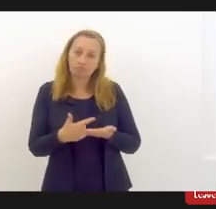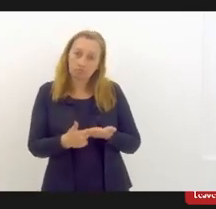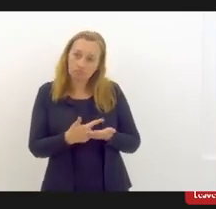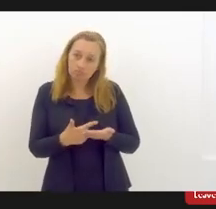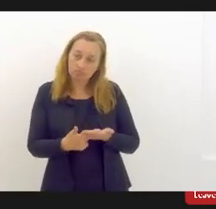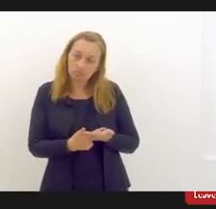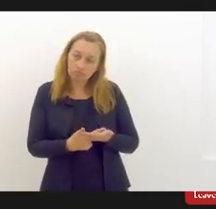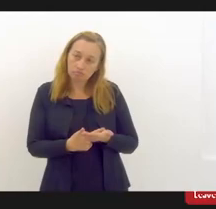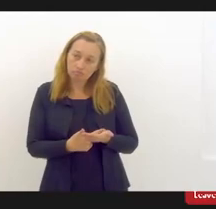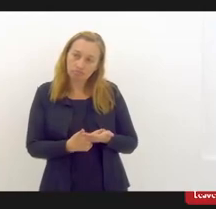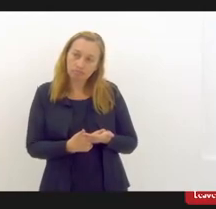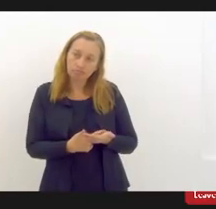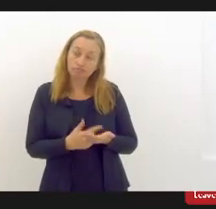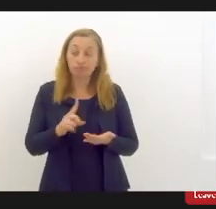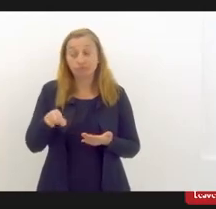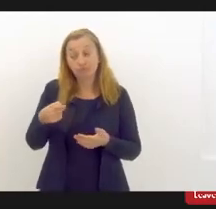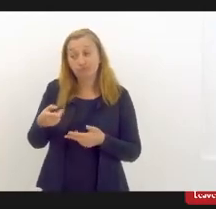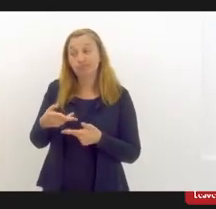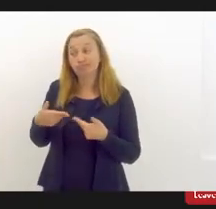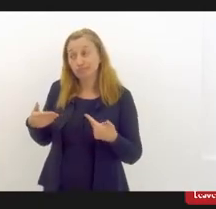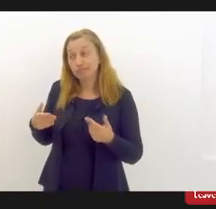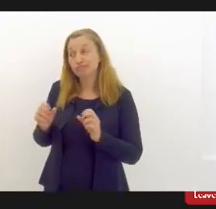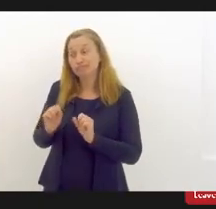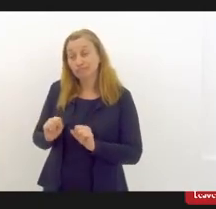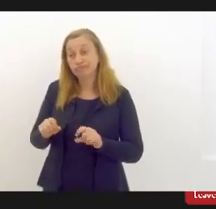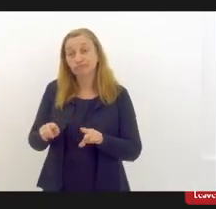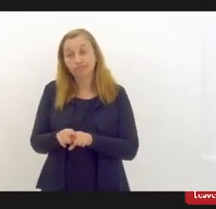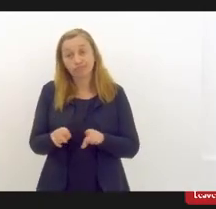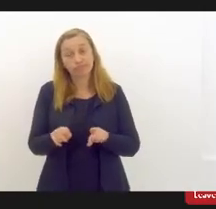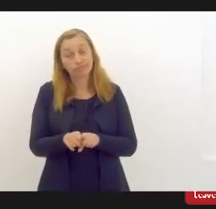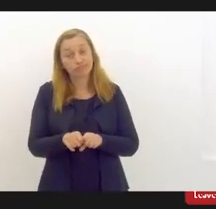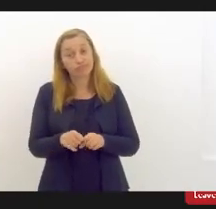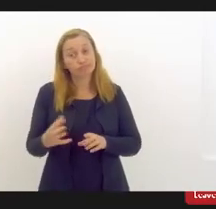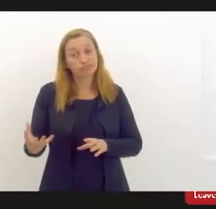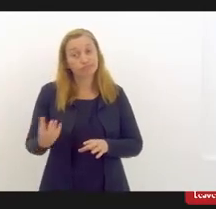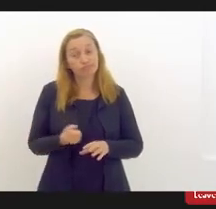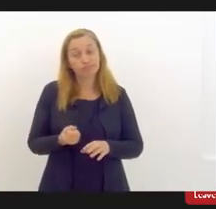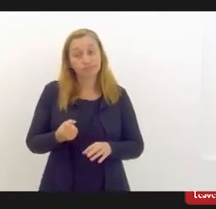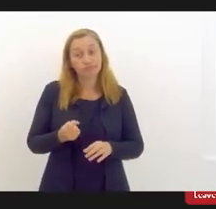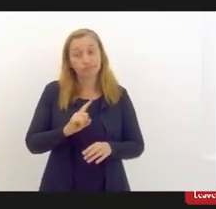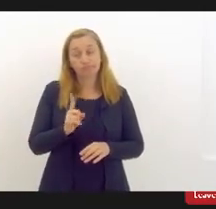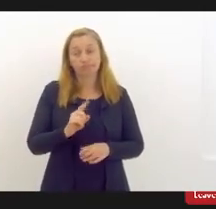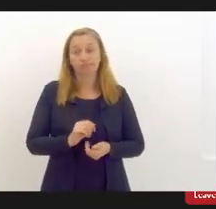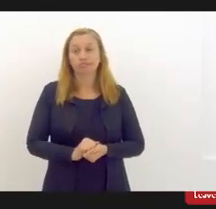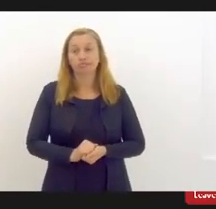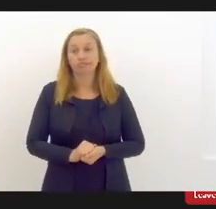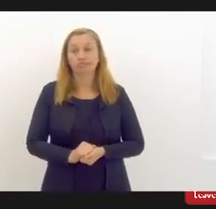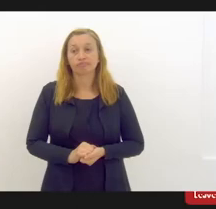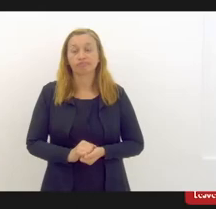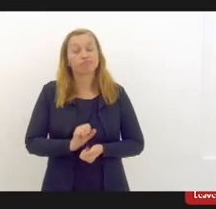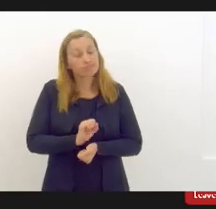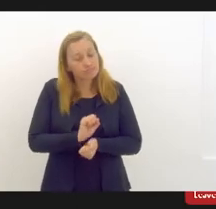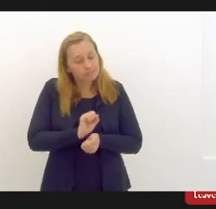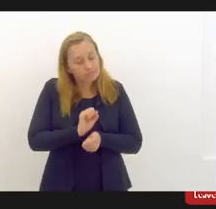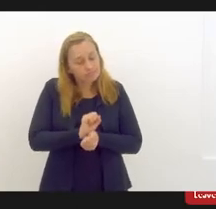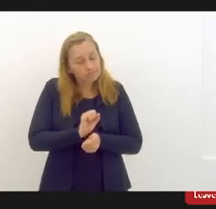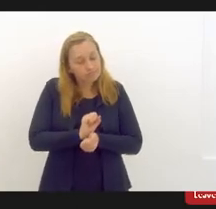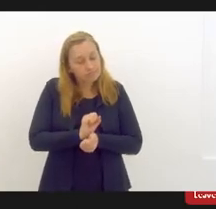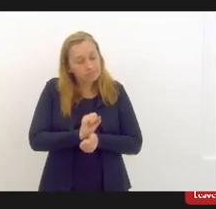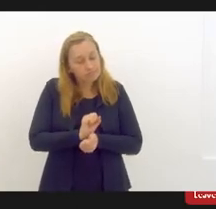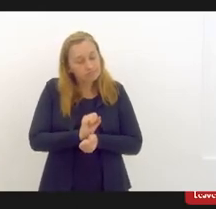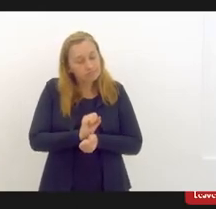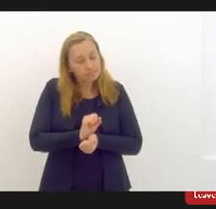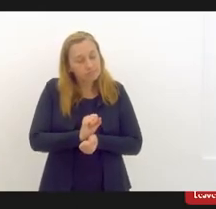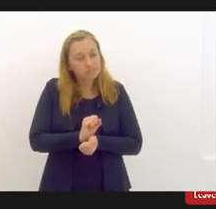aí outras coisas que poderiam também ter sido adquiridas e não foram. Então, espero que a gente